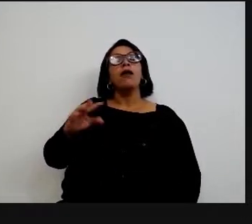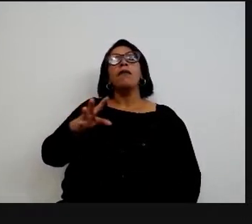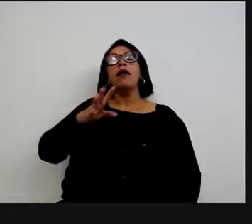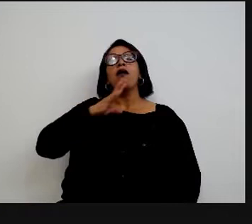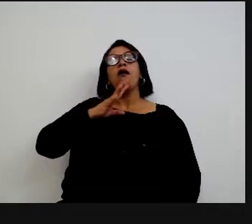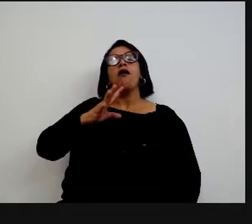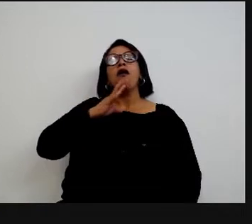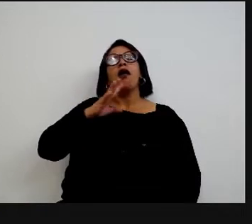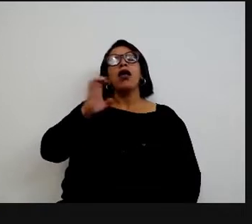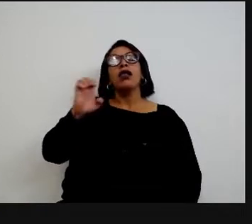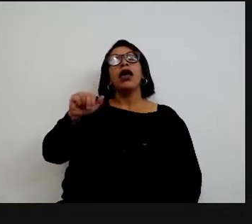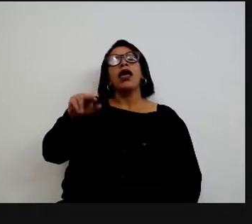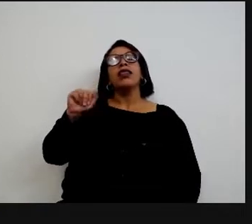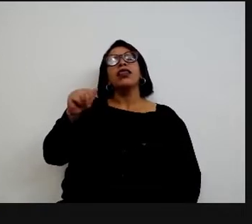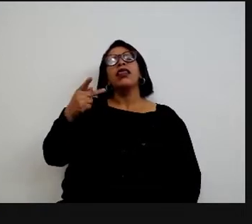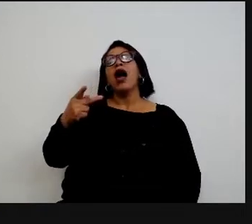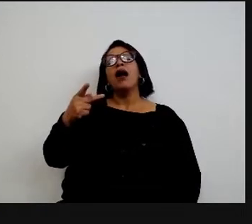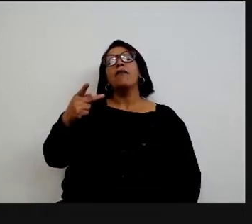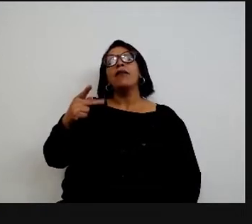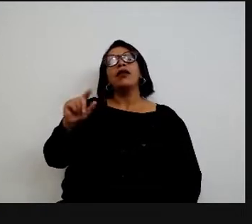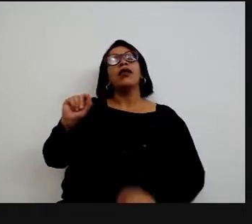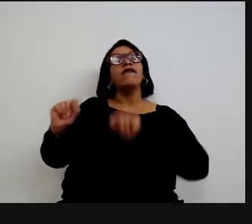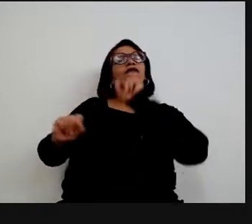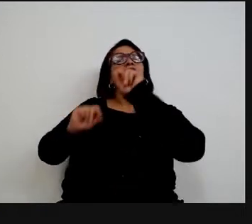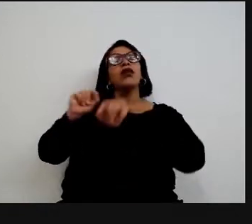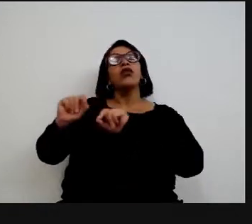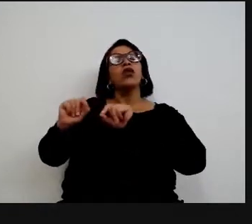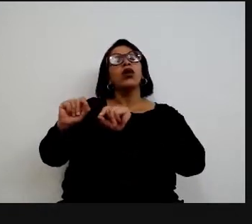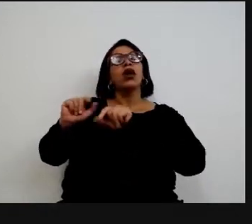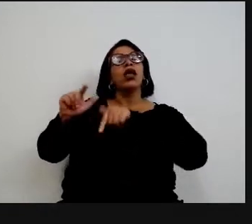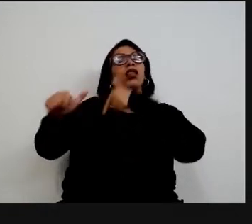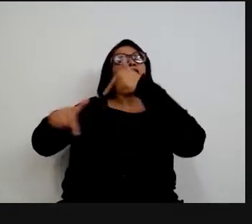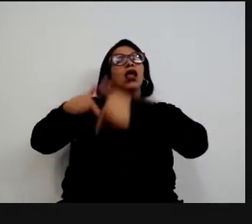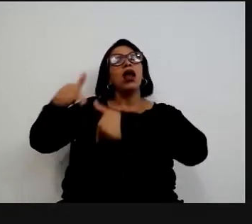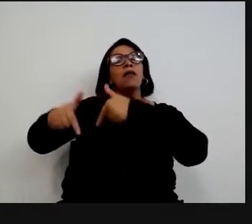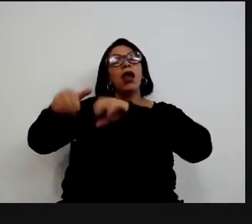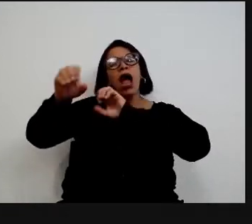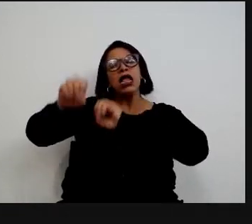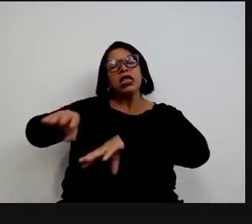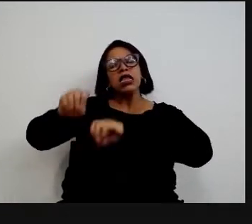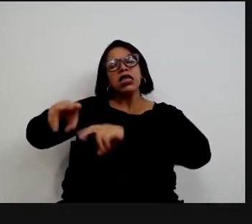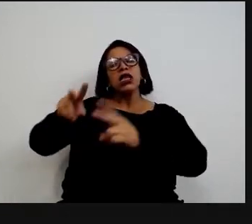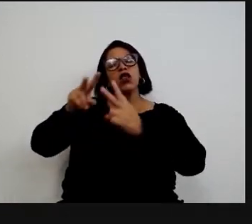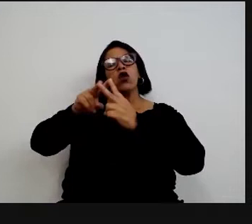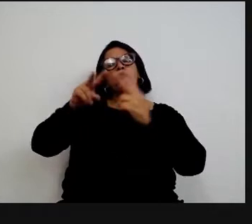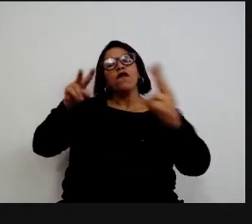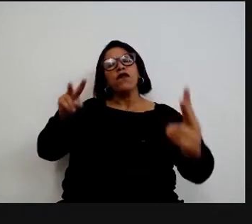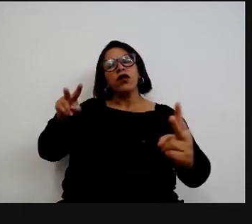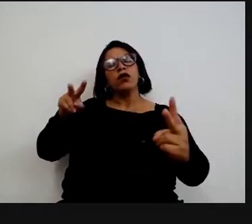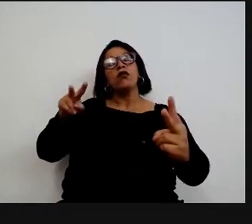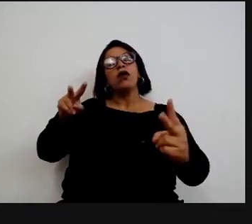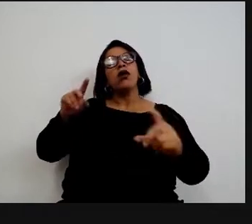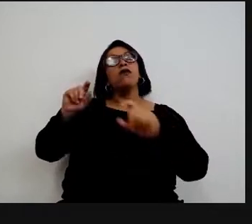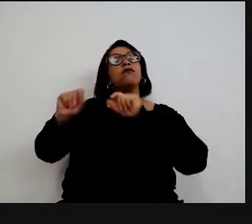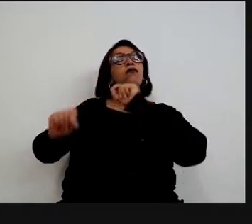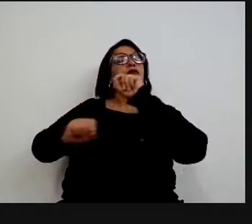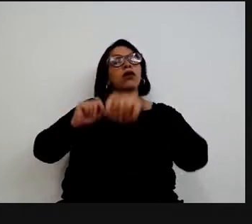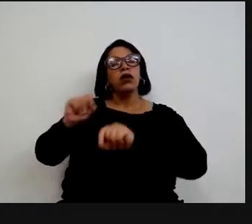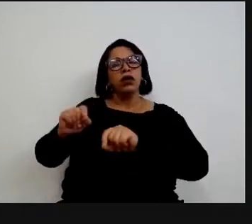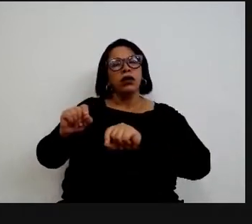a ENAP, o que a ENAP tem feito nessa área de ensino à distância, de ensino remoto, né?